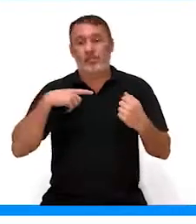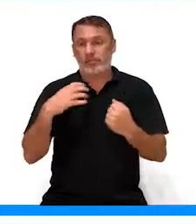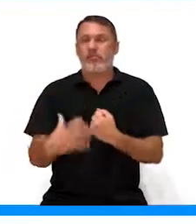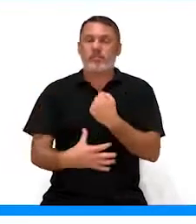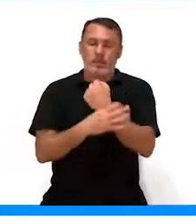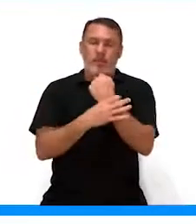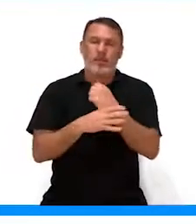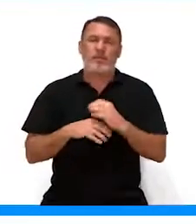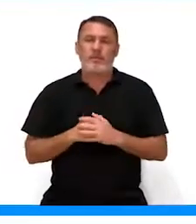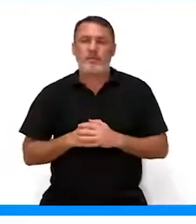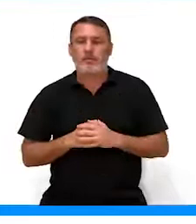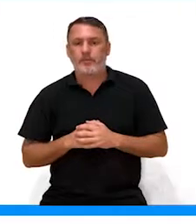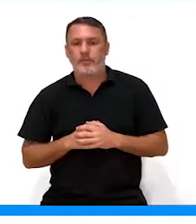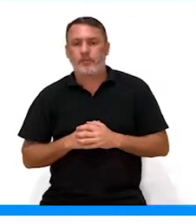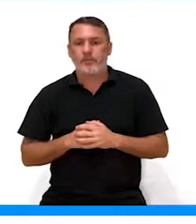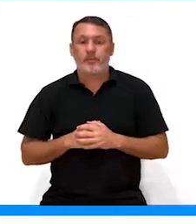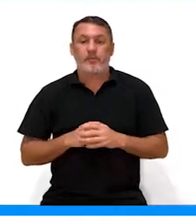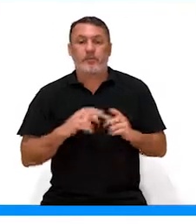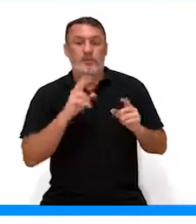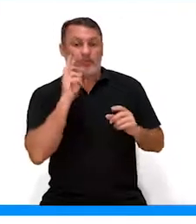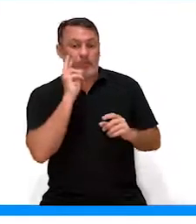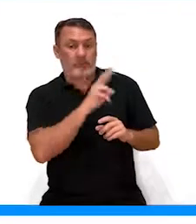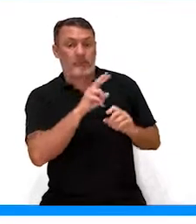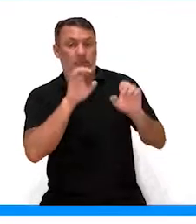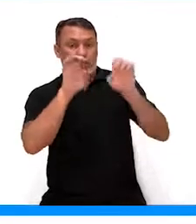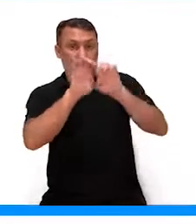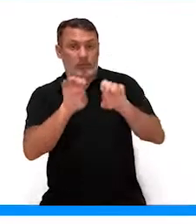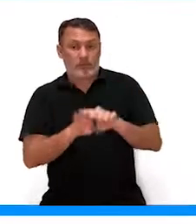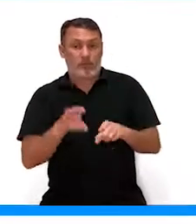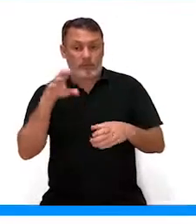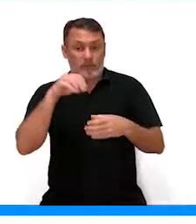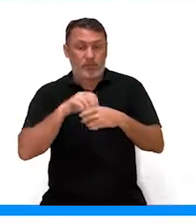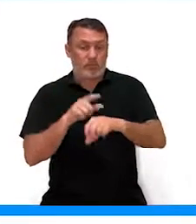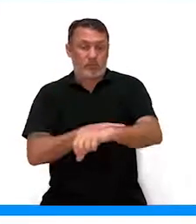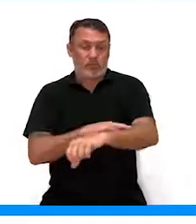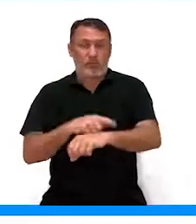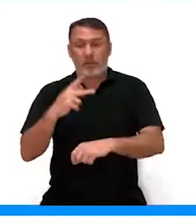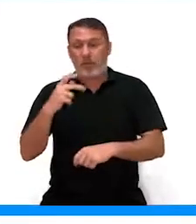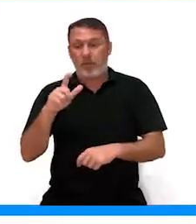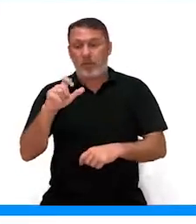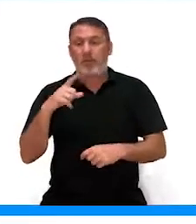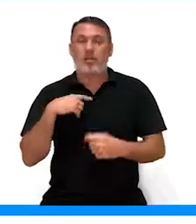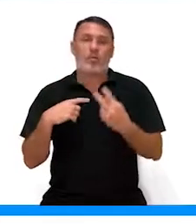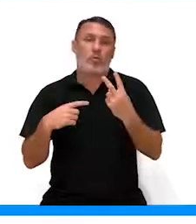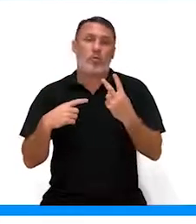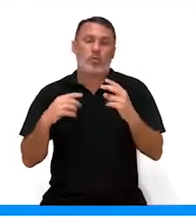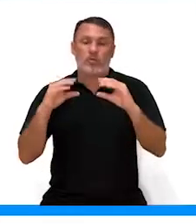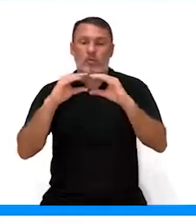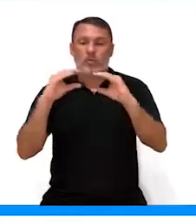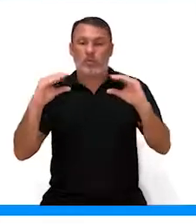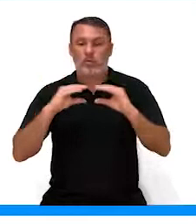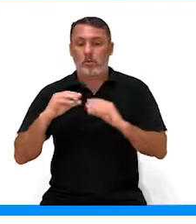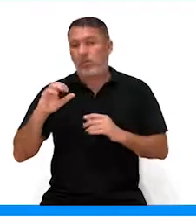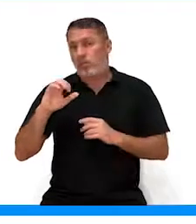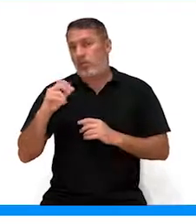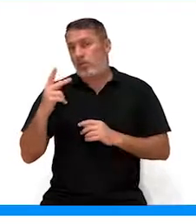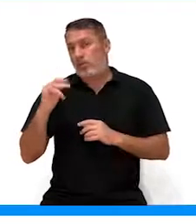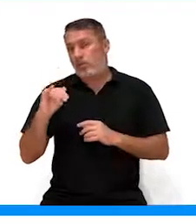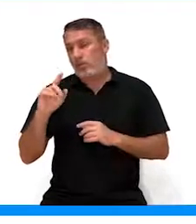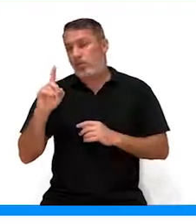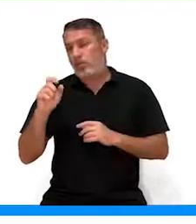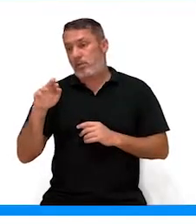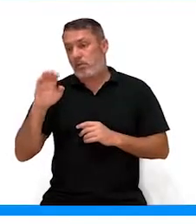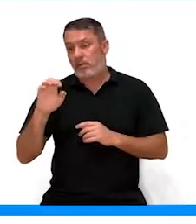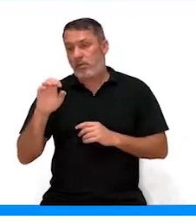de entrada e outros corpos estranhos. Então, estruturalmente, a pele é constituída por duas